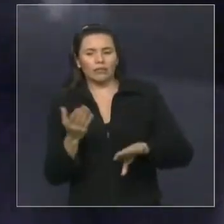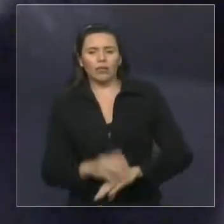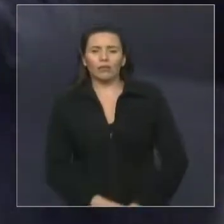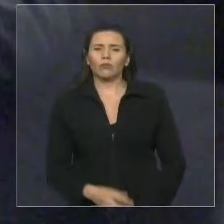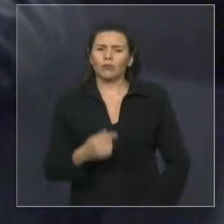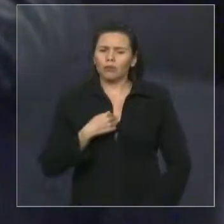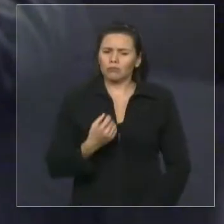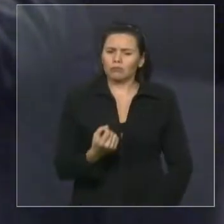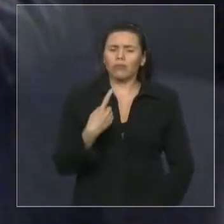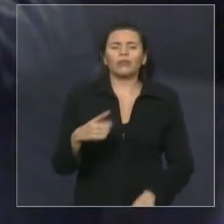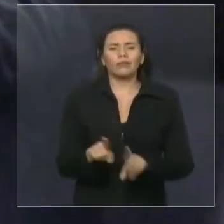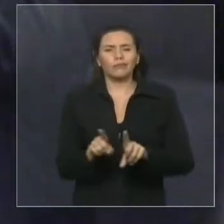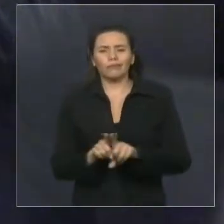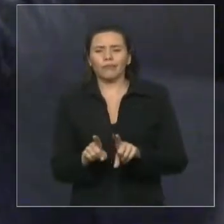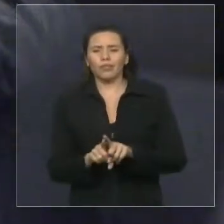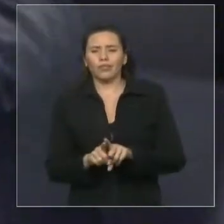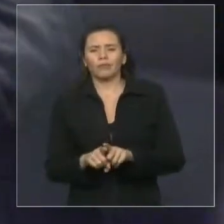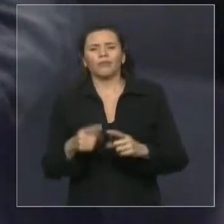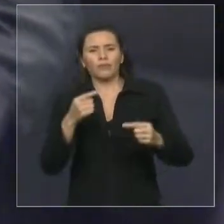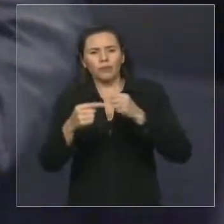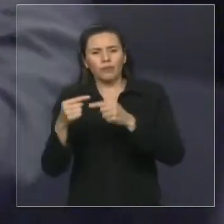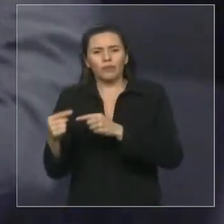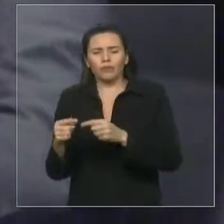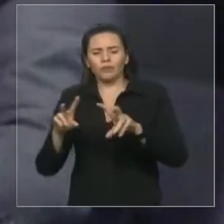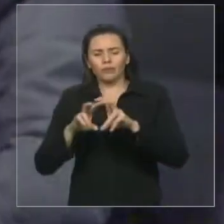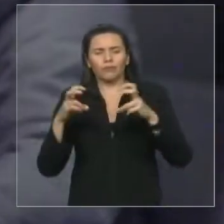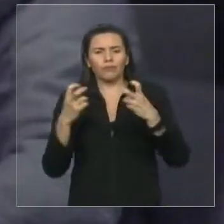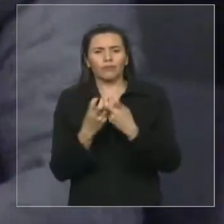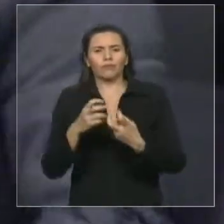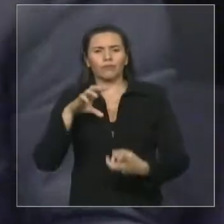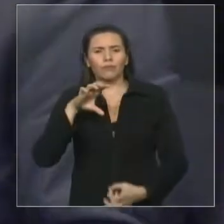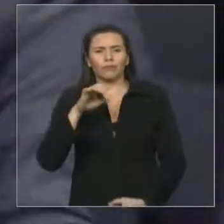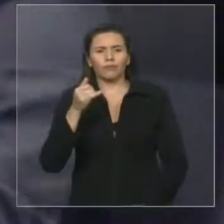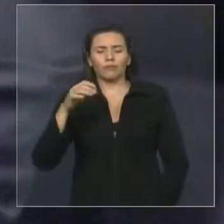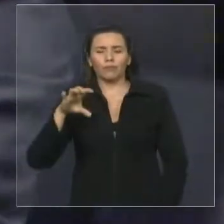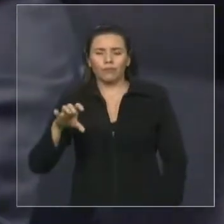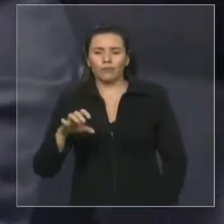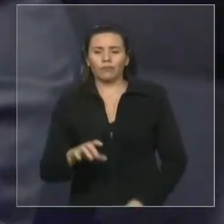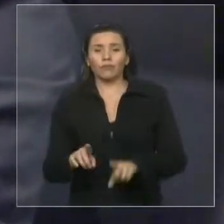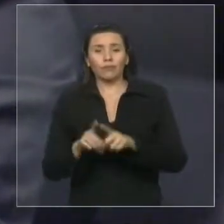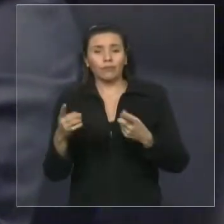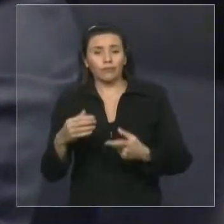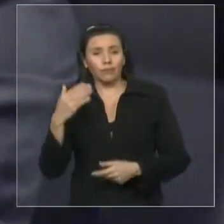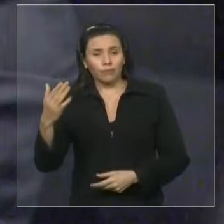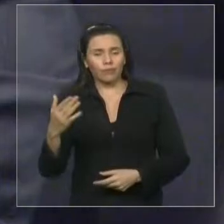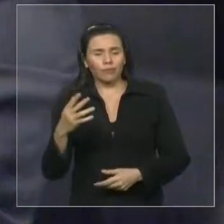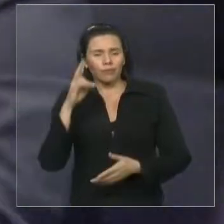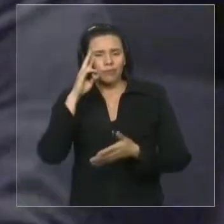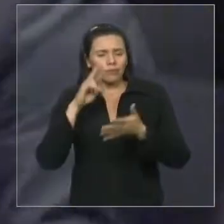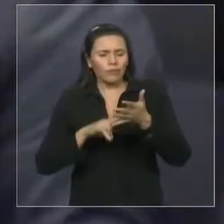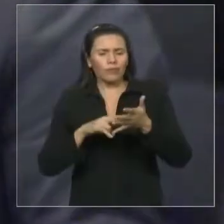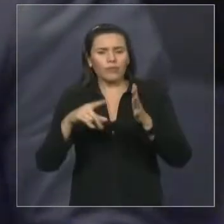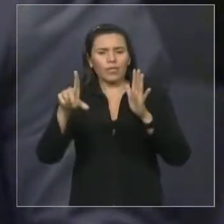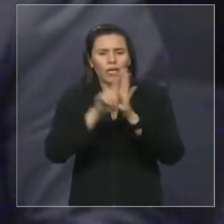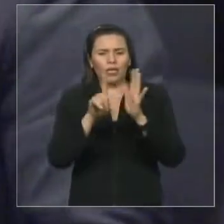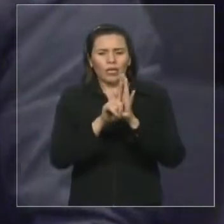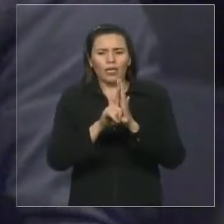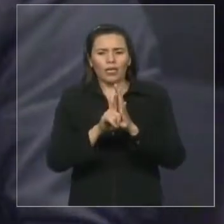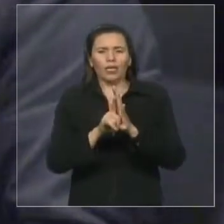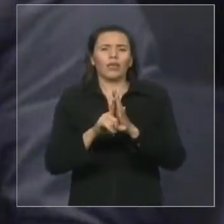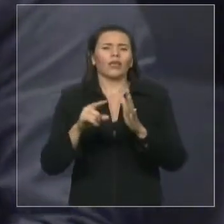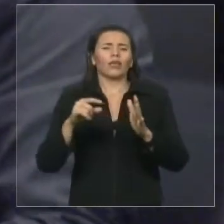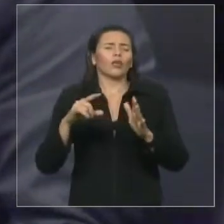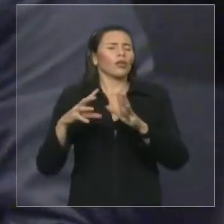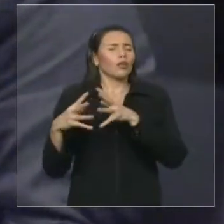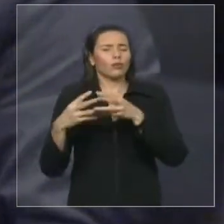passada, conversamos sobre isso, debatemos na Comissão de Constituição e Justiça a esse respeito, mas quando você lê a lei por completo, pega o artigo 1º e